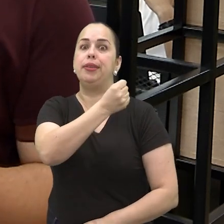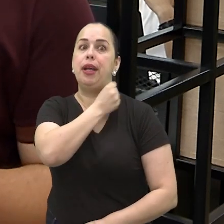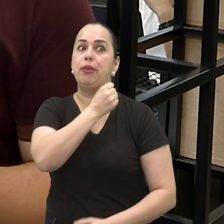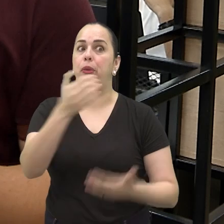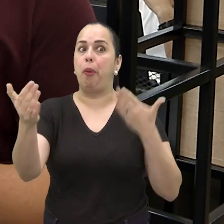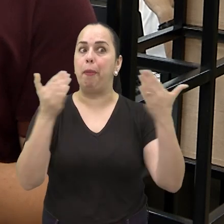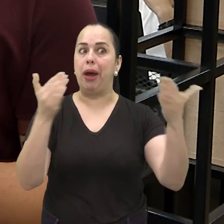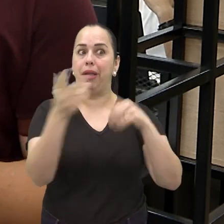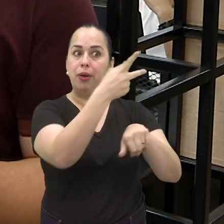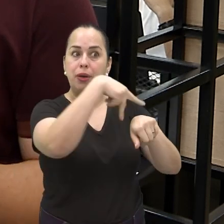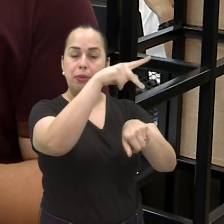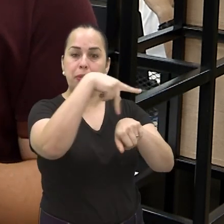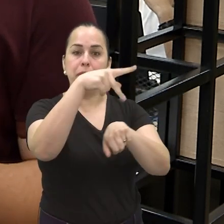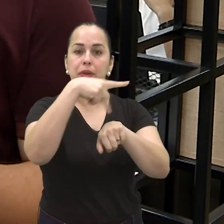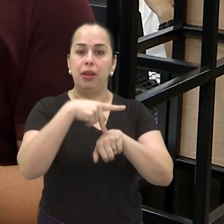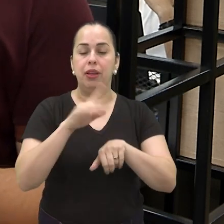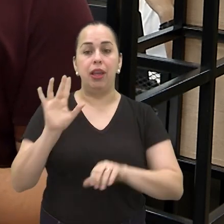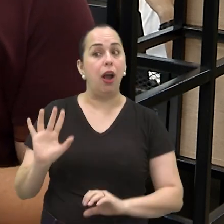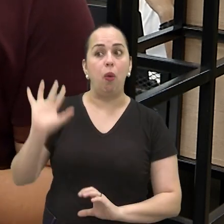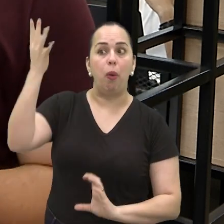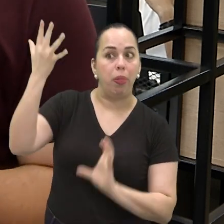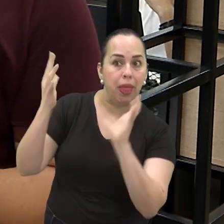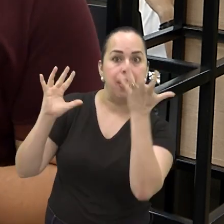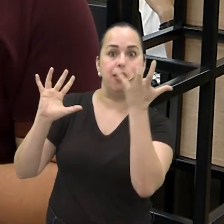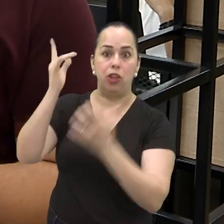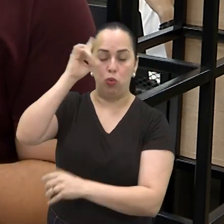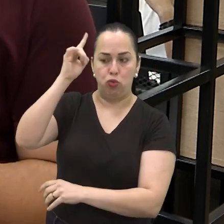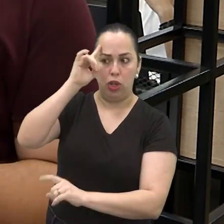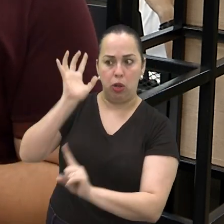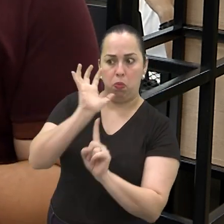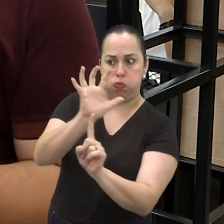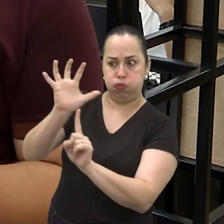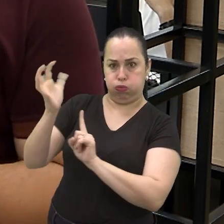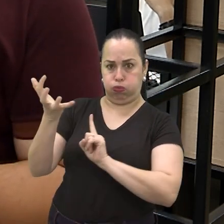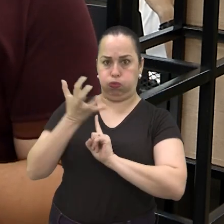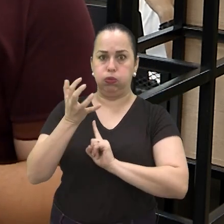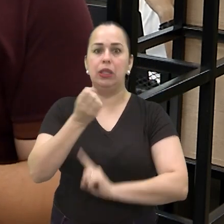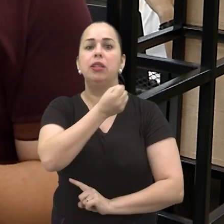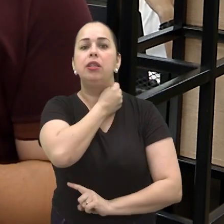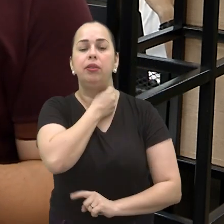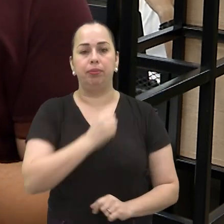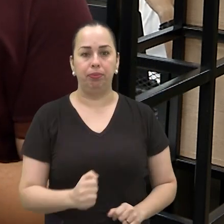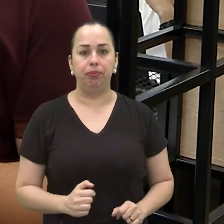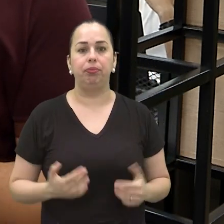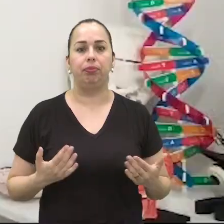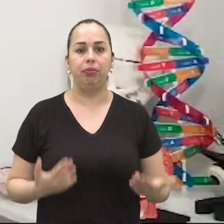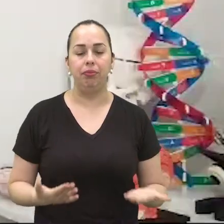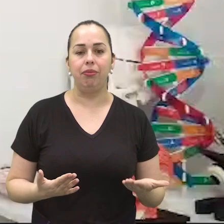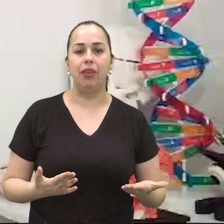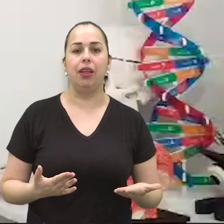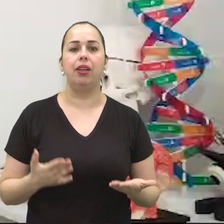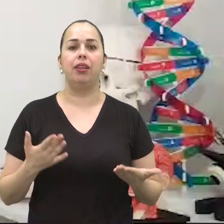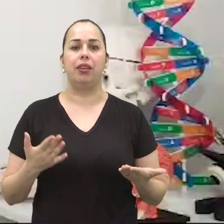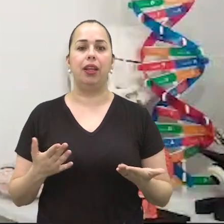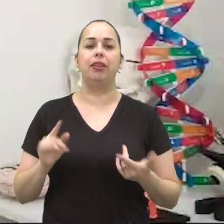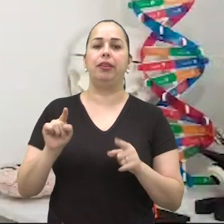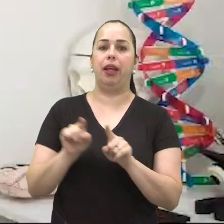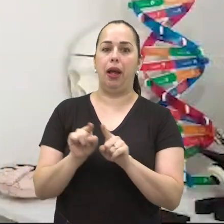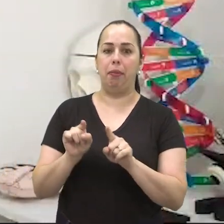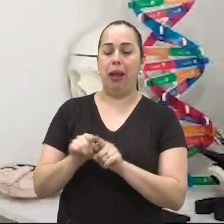América Latina. E vários acontecimentos no dia a dia podem contribuir para esse nível de estresse.